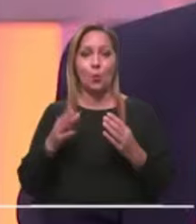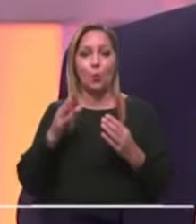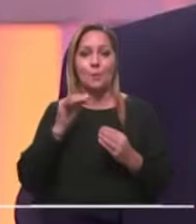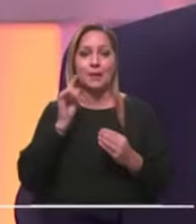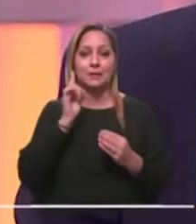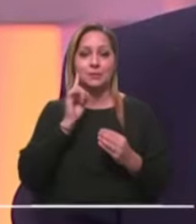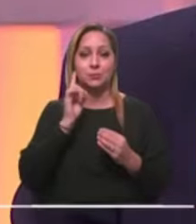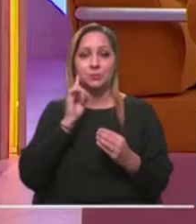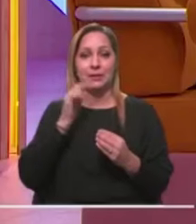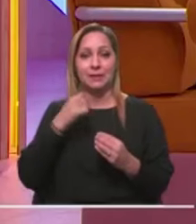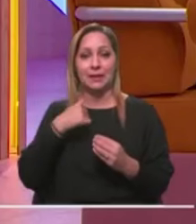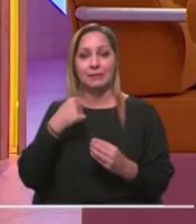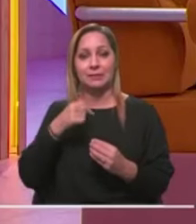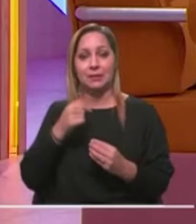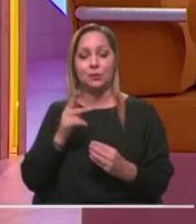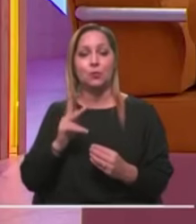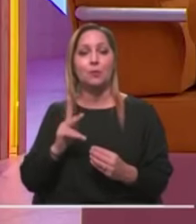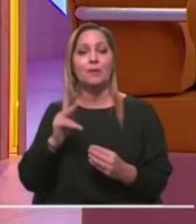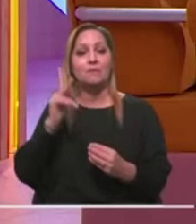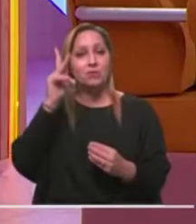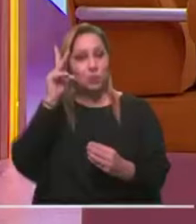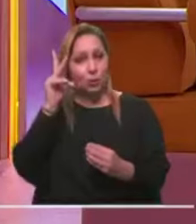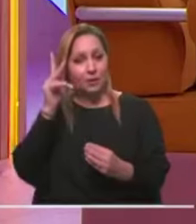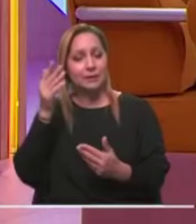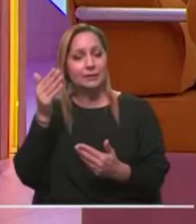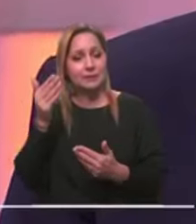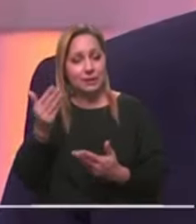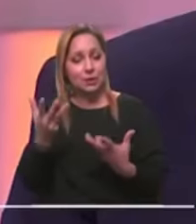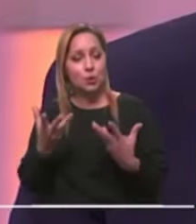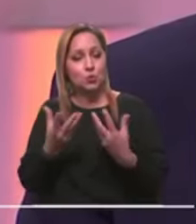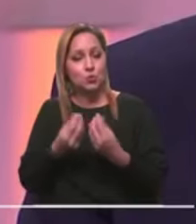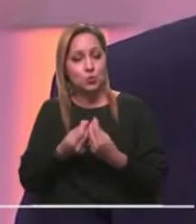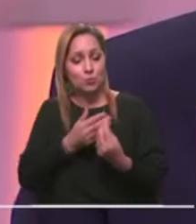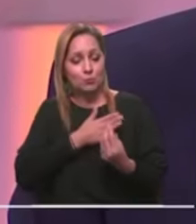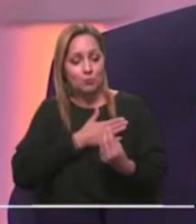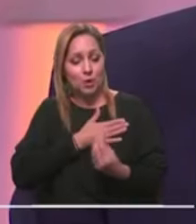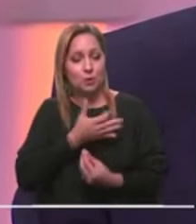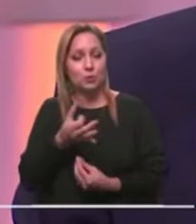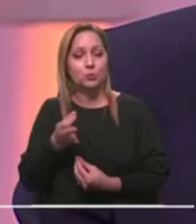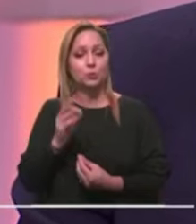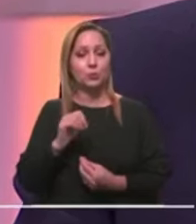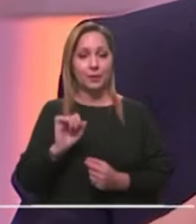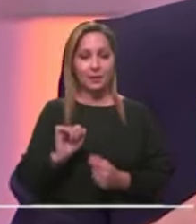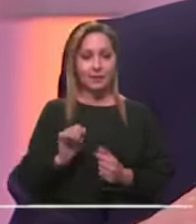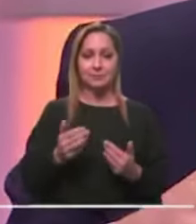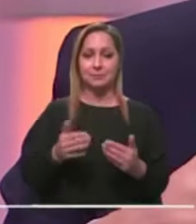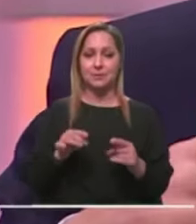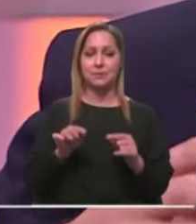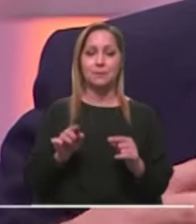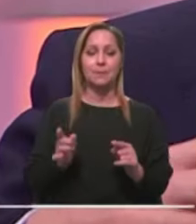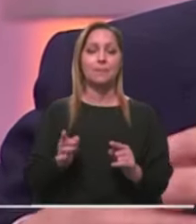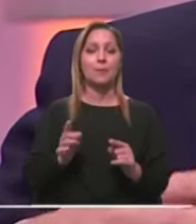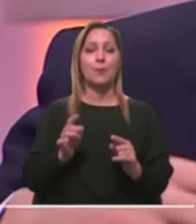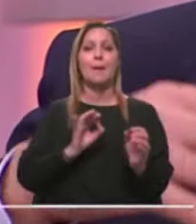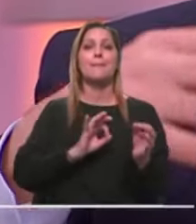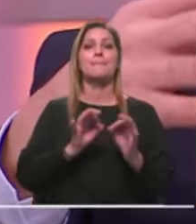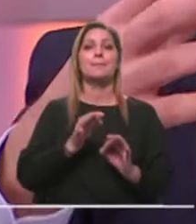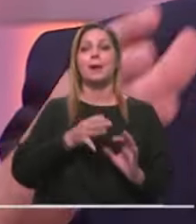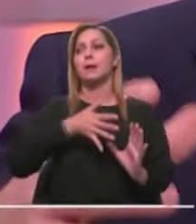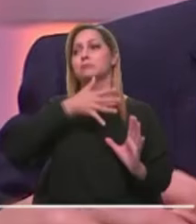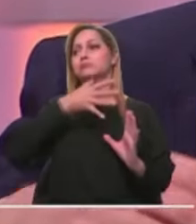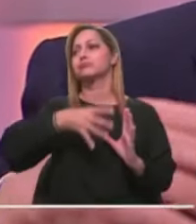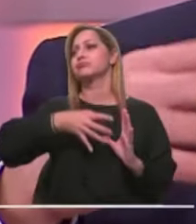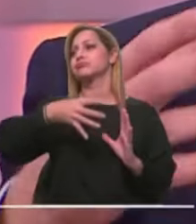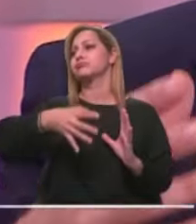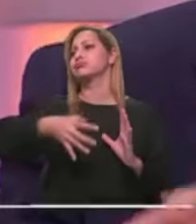nós conseguirmos ter uma vitória festejar a a Vitória com os militantes do do PS não é o momento em que nós preparamos um discurso sobre o